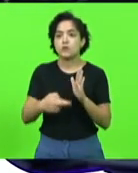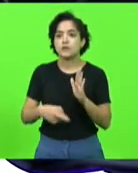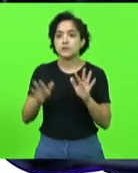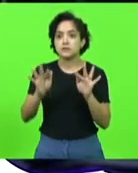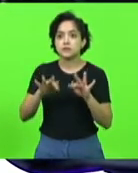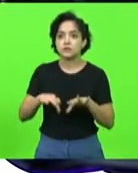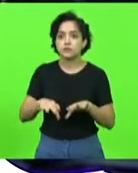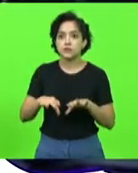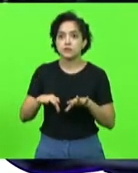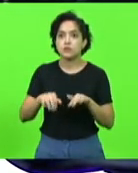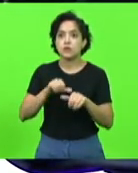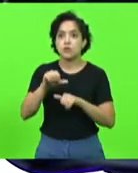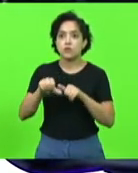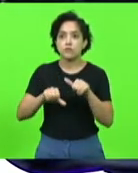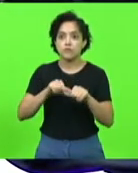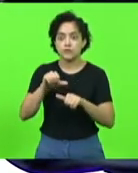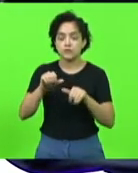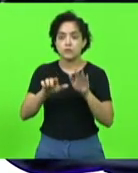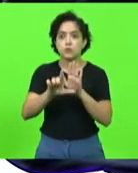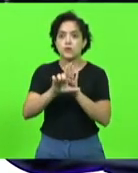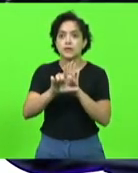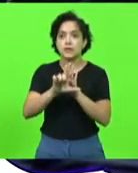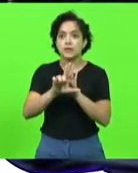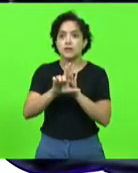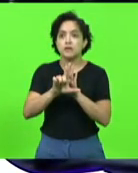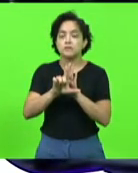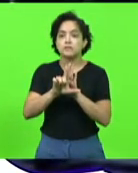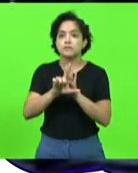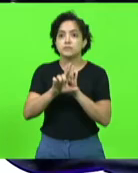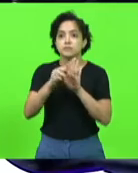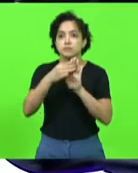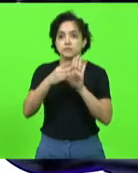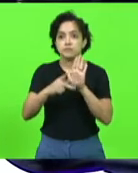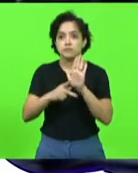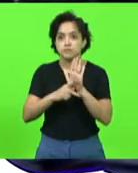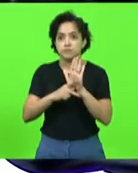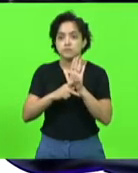da conversão em lei de medida provisória, PCL